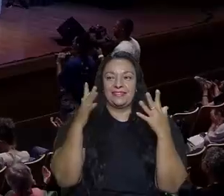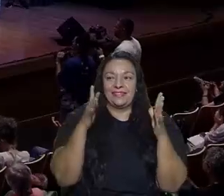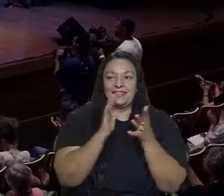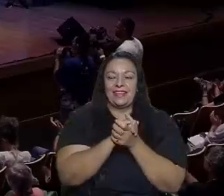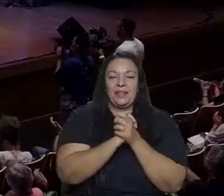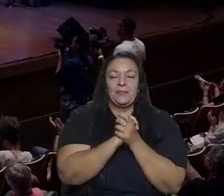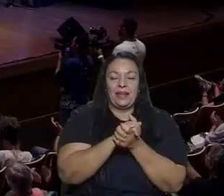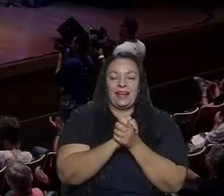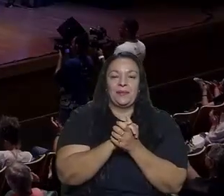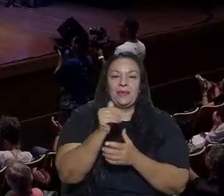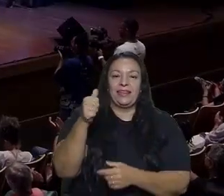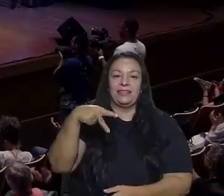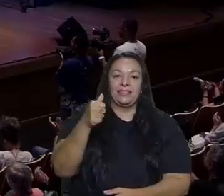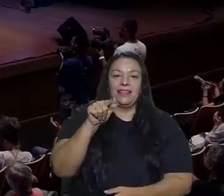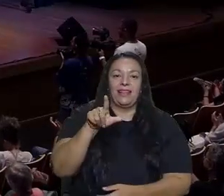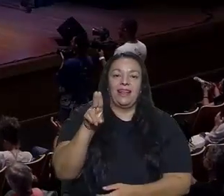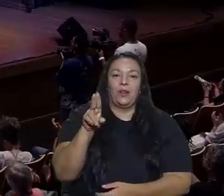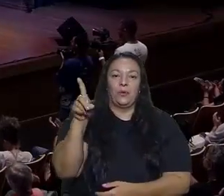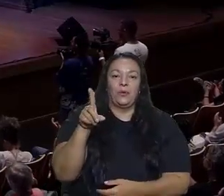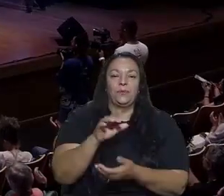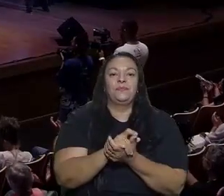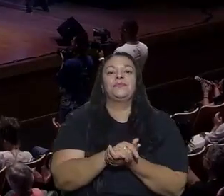Parabéns, Ana Lu.